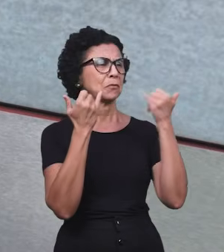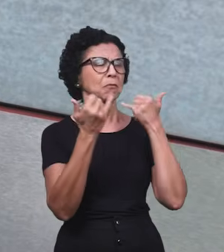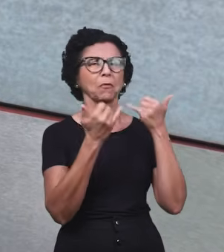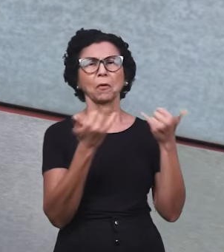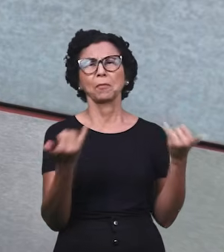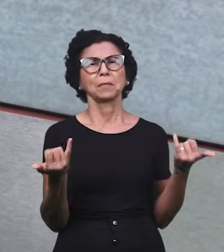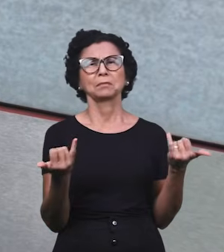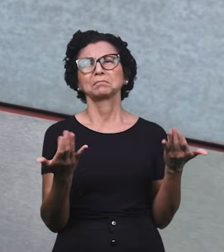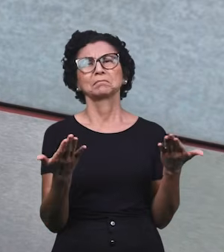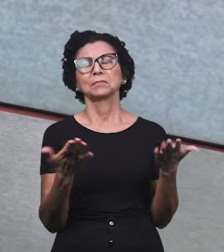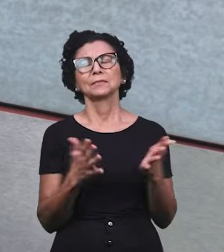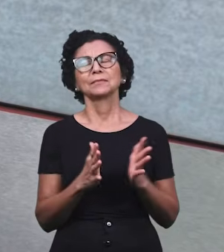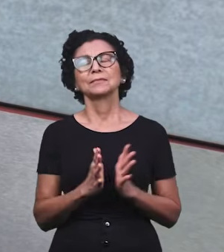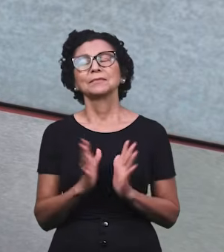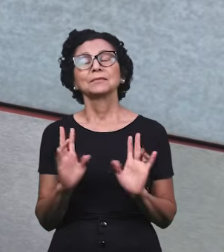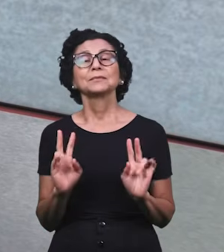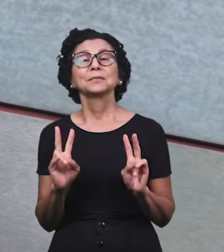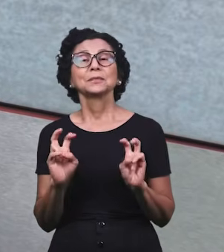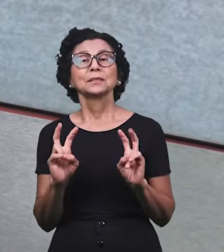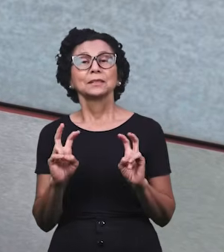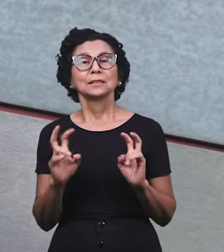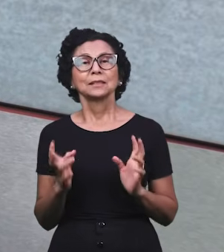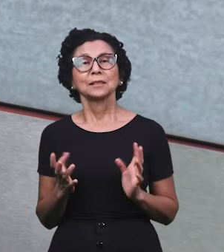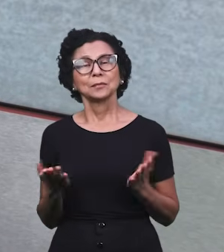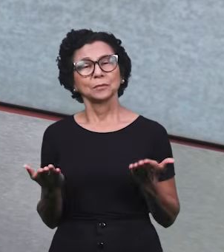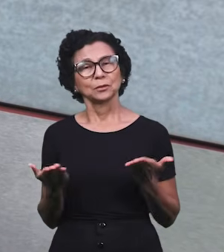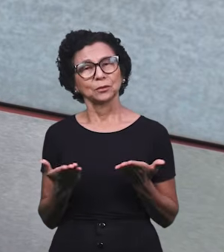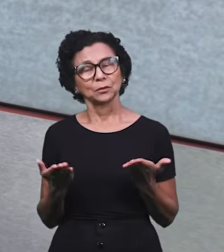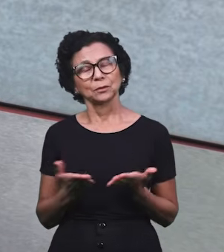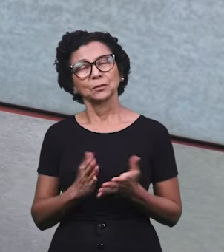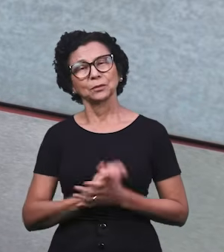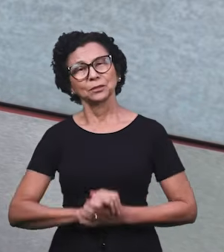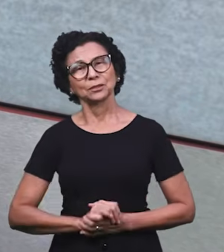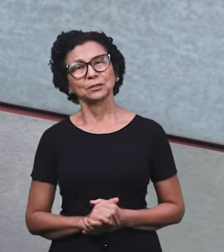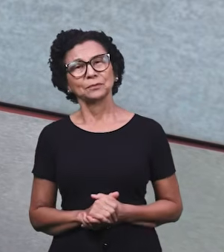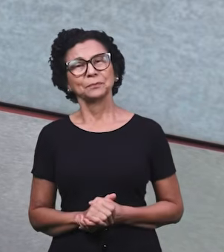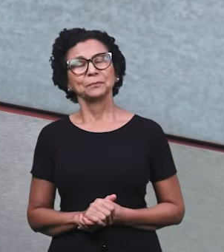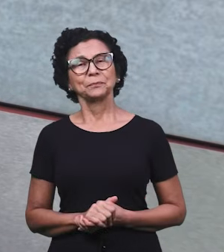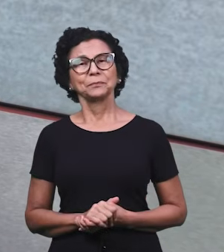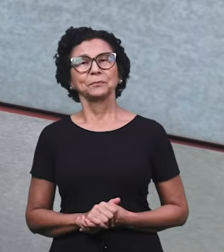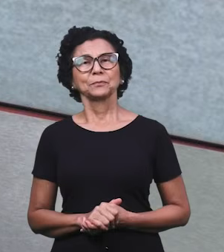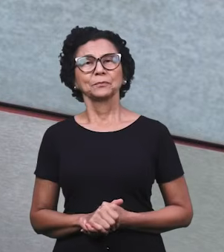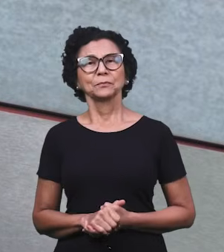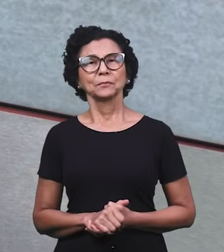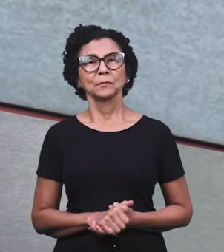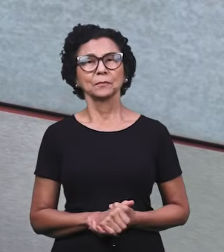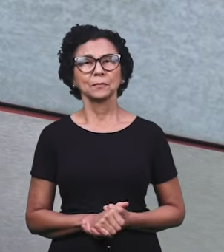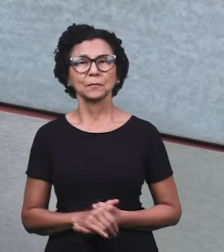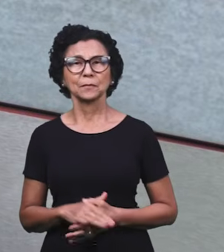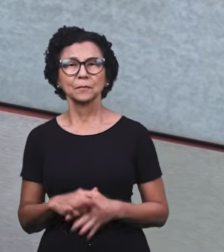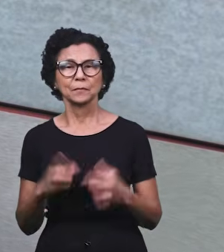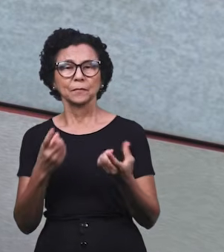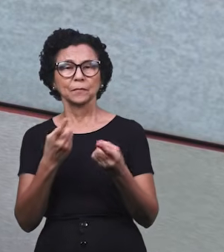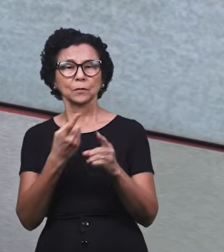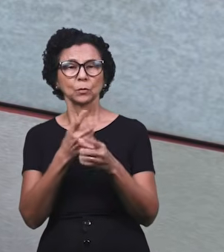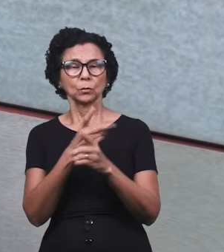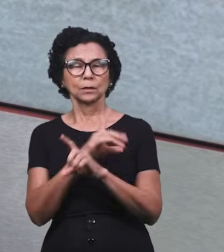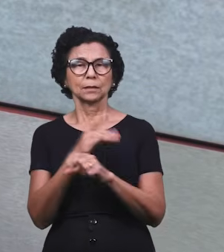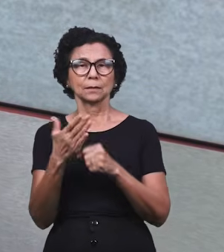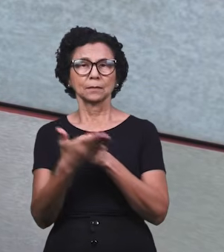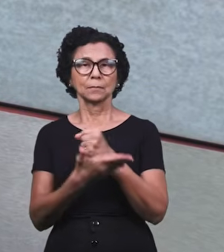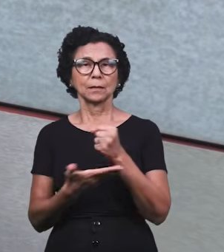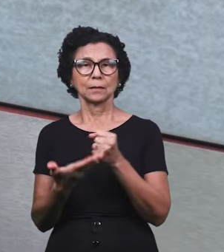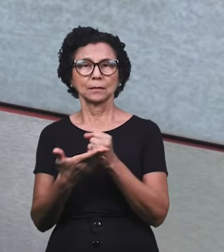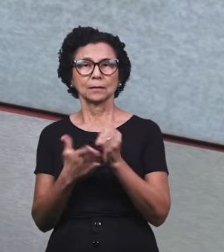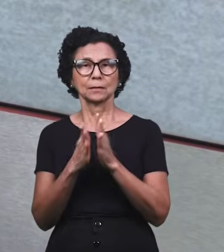E aí, hoje, nós temos mais um tema para podemos abordar juntos a respeito das doutrinas básicas da